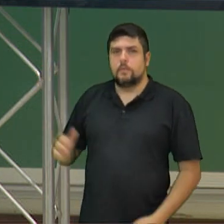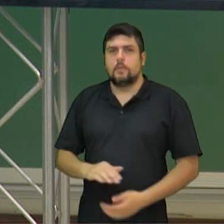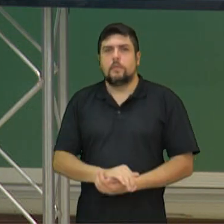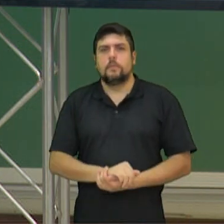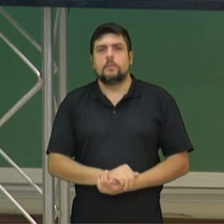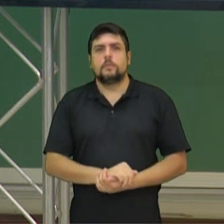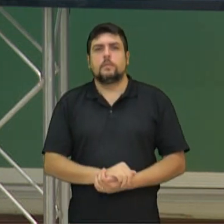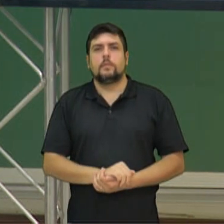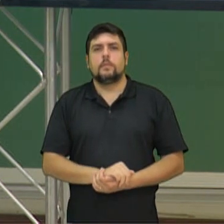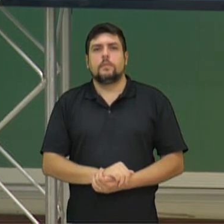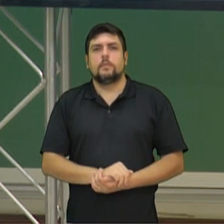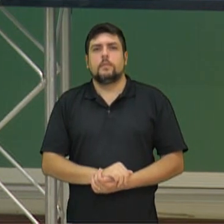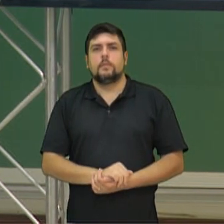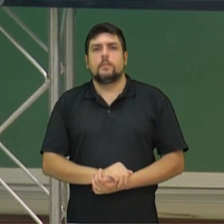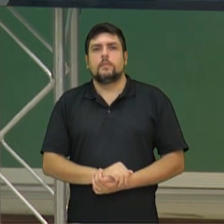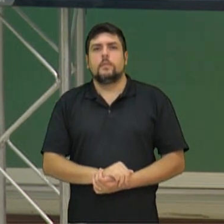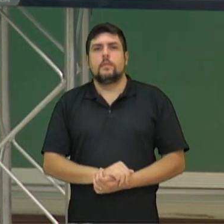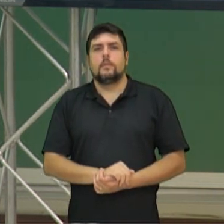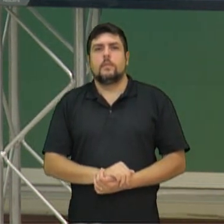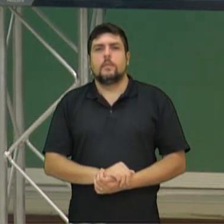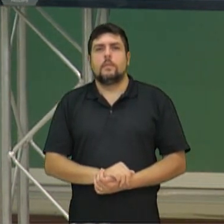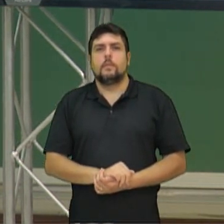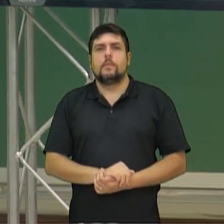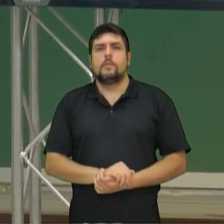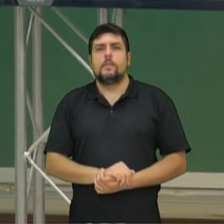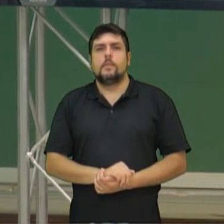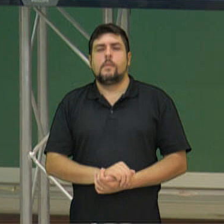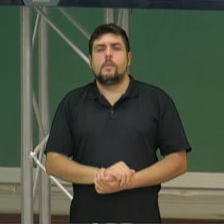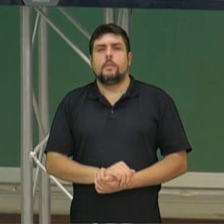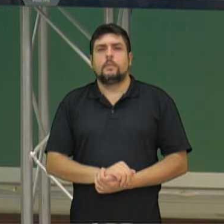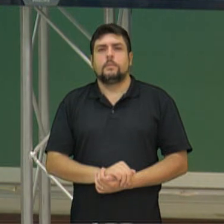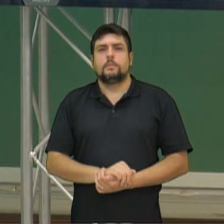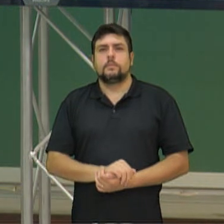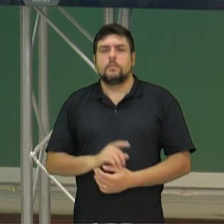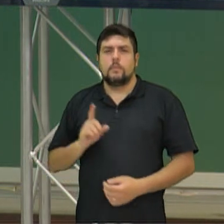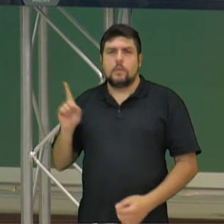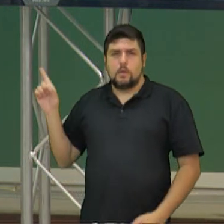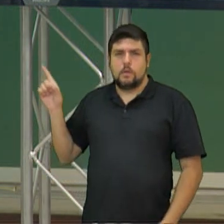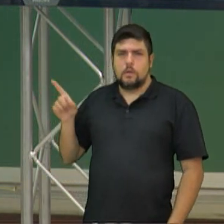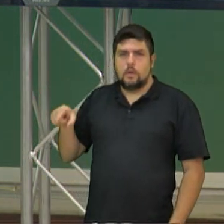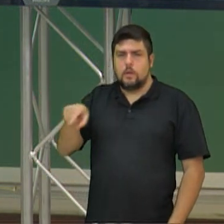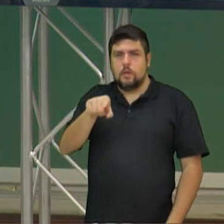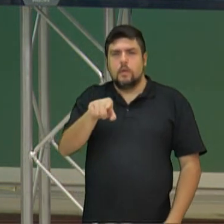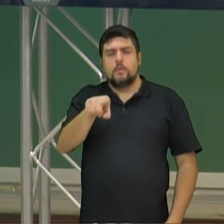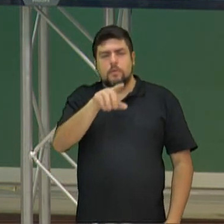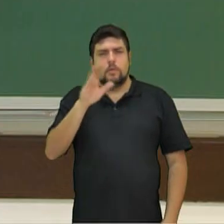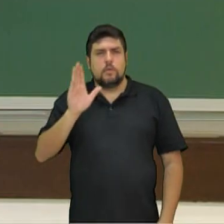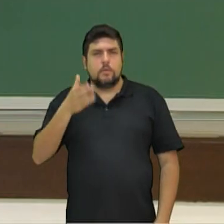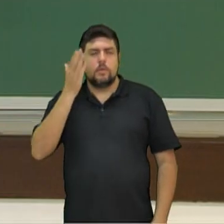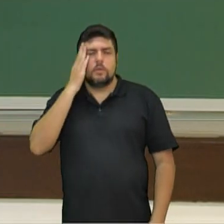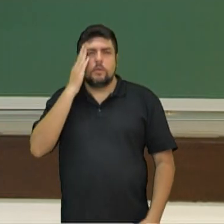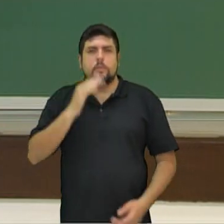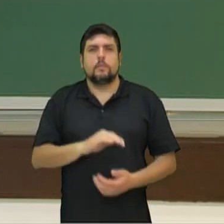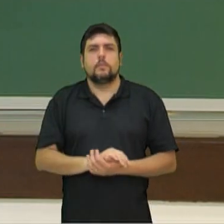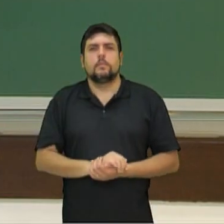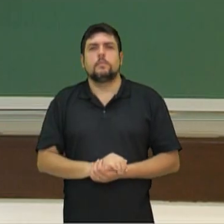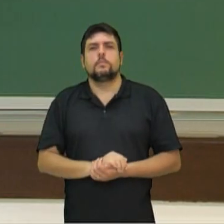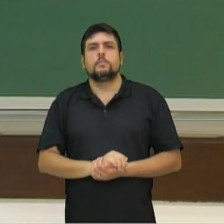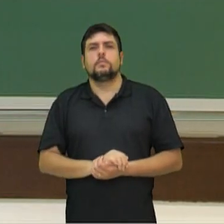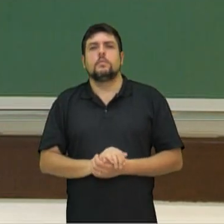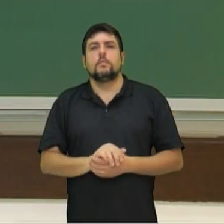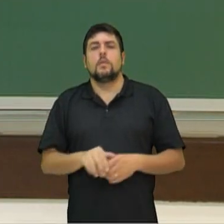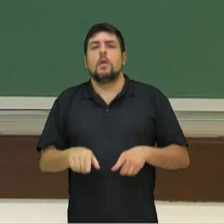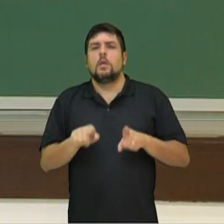fitter, ok? Beleza, então tudo isso daqui não tem novidade nenhuma porque a gente já conversou. Falamos também